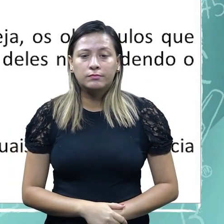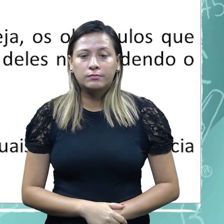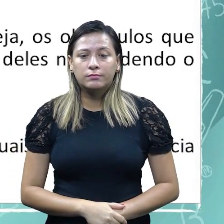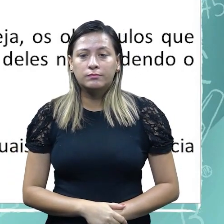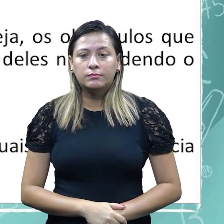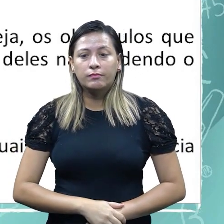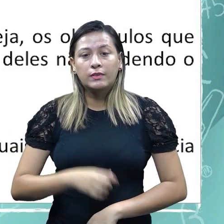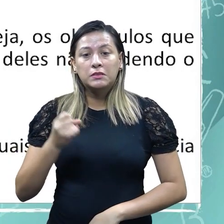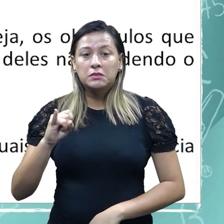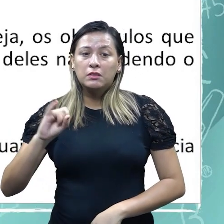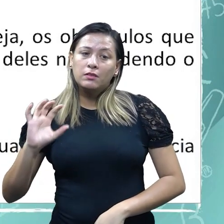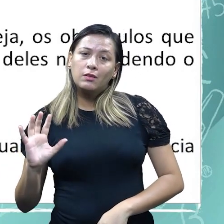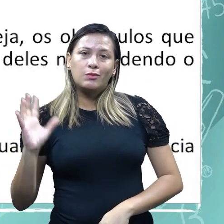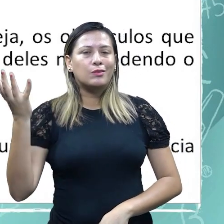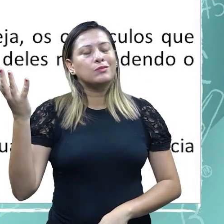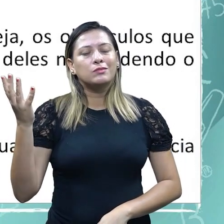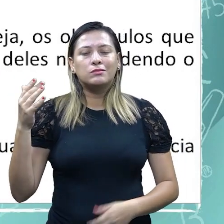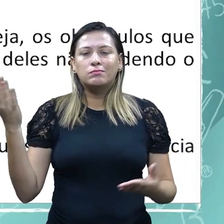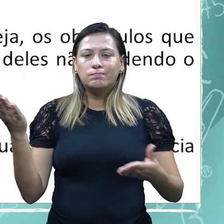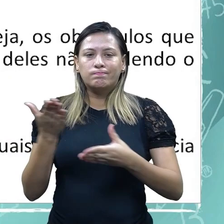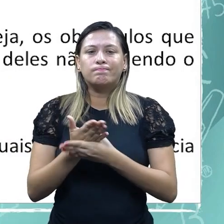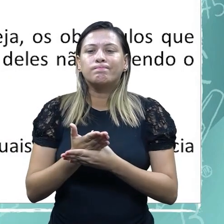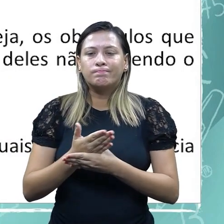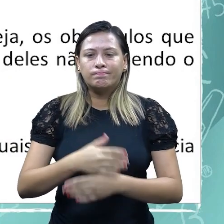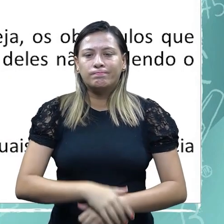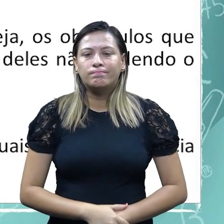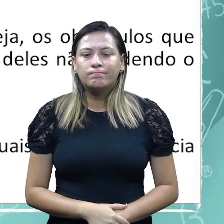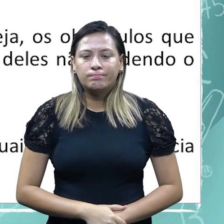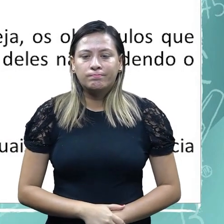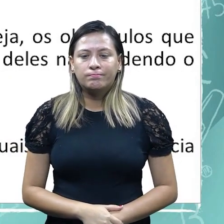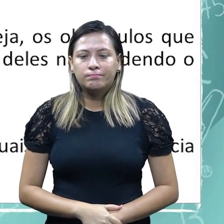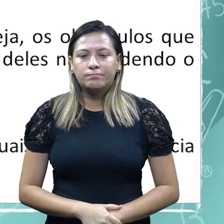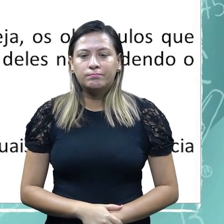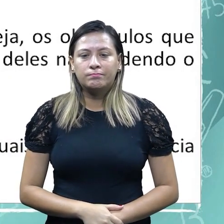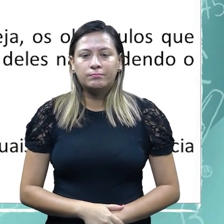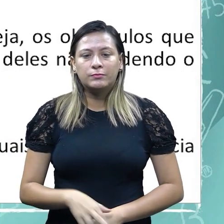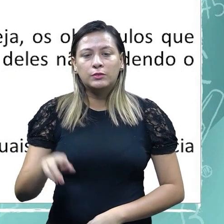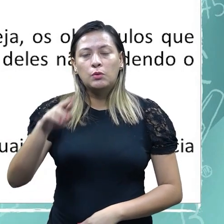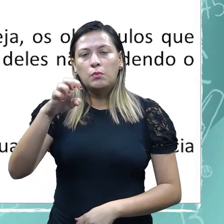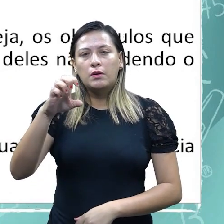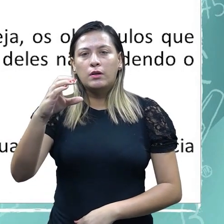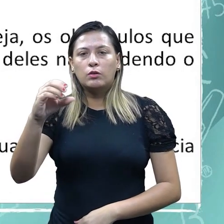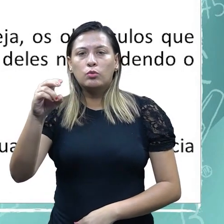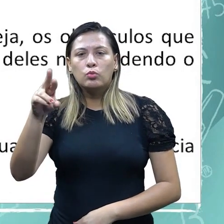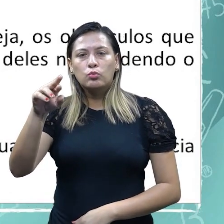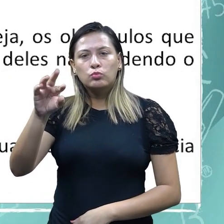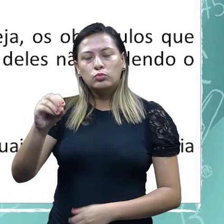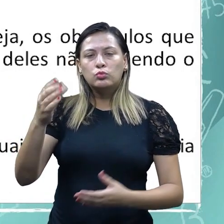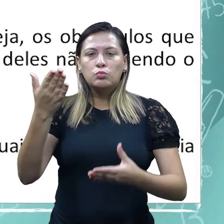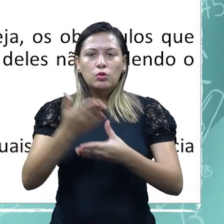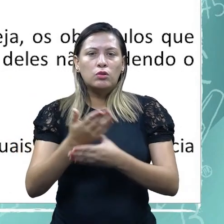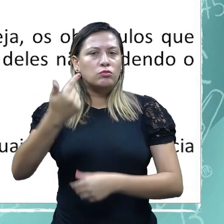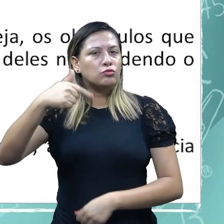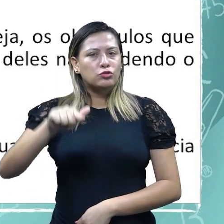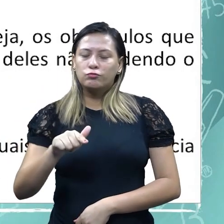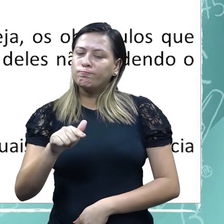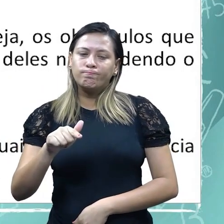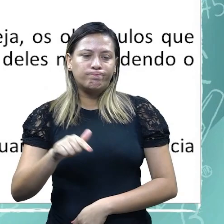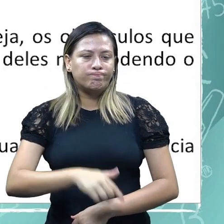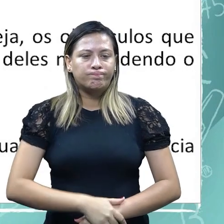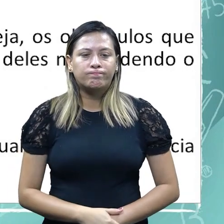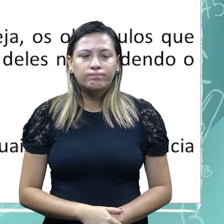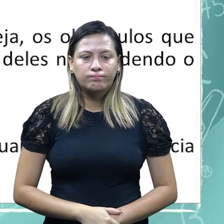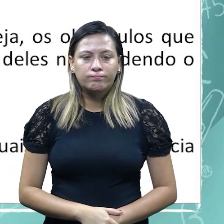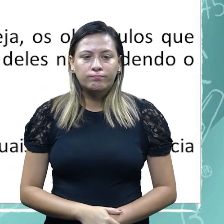ocorrer o trânsito em julgado do processo, ou seja, não cabe mais nenhum tipo de recurso e o processo findou bem ali, tá? Tratando-se